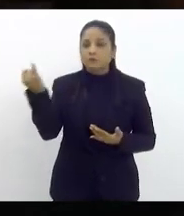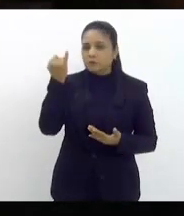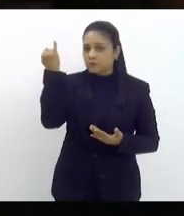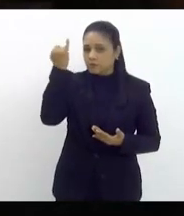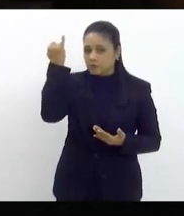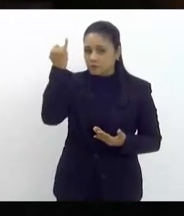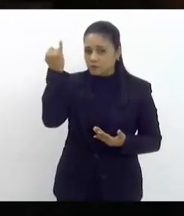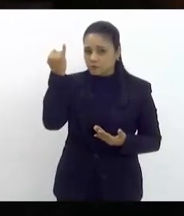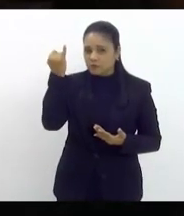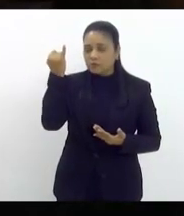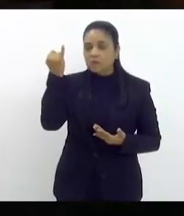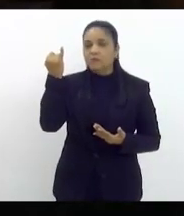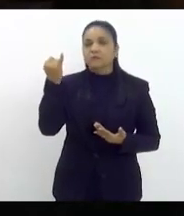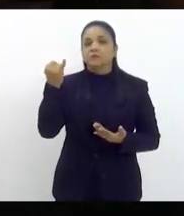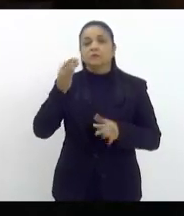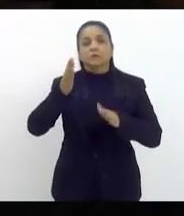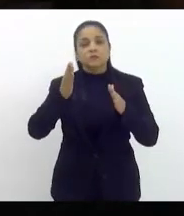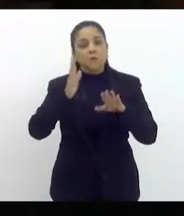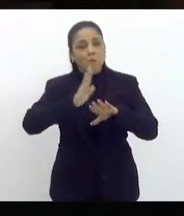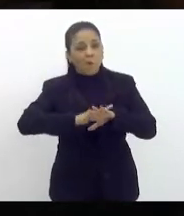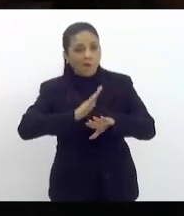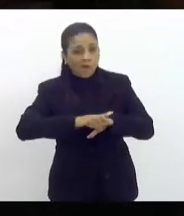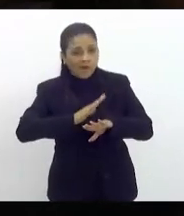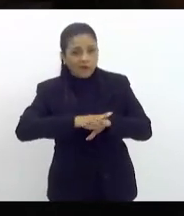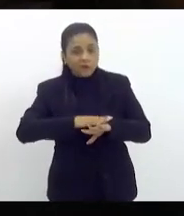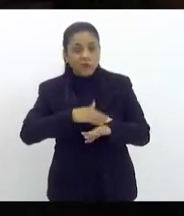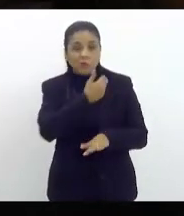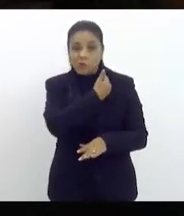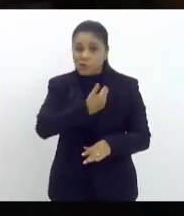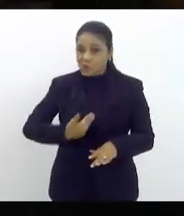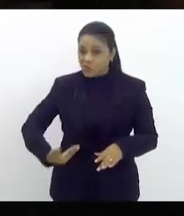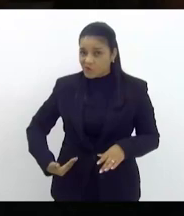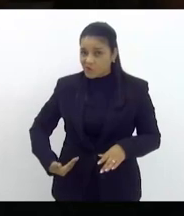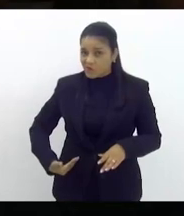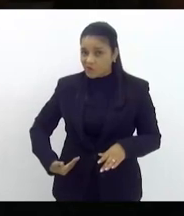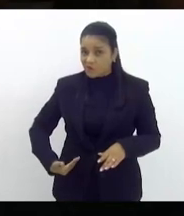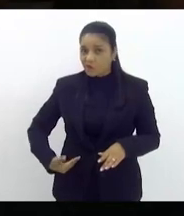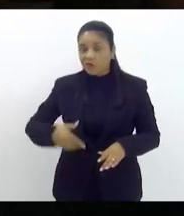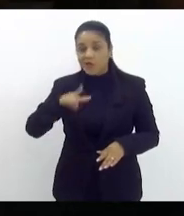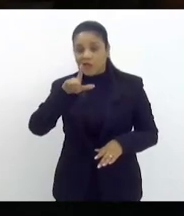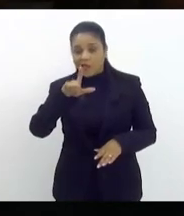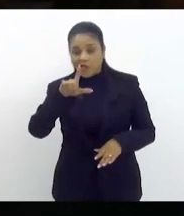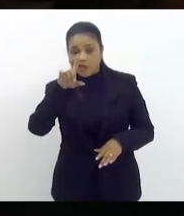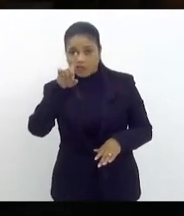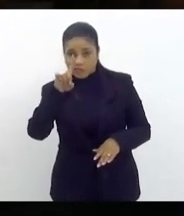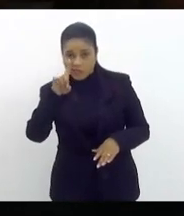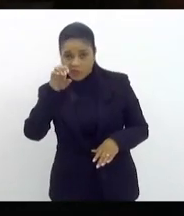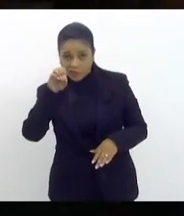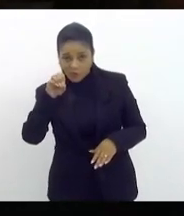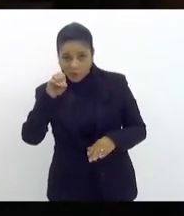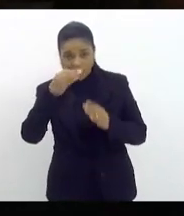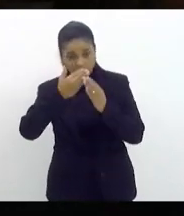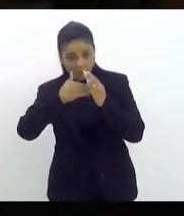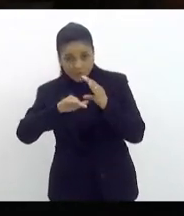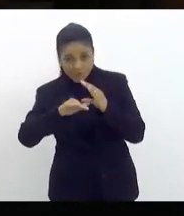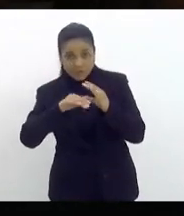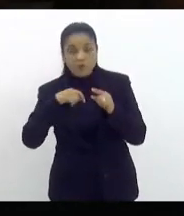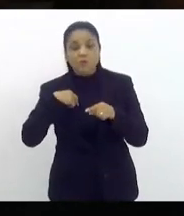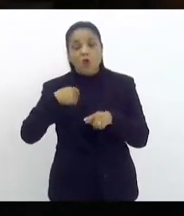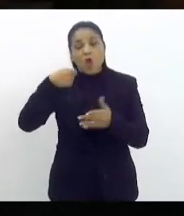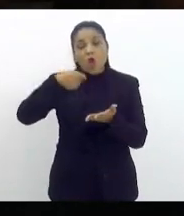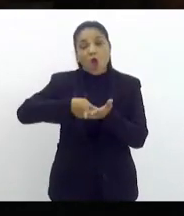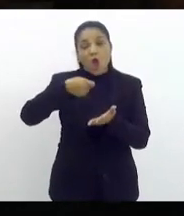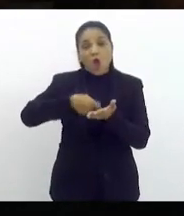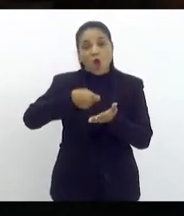ouso dizer nesse momento, que o governo só mandou a mensagem da LDO porque é uma obrigação constitucional, porque não